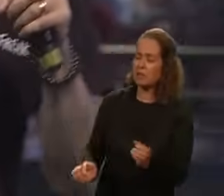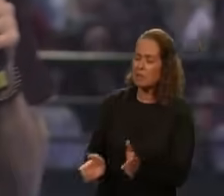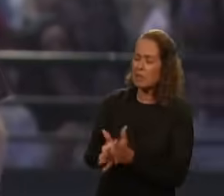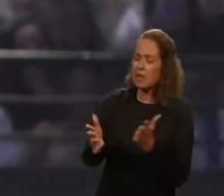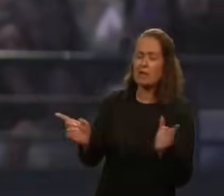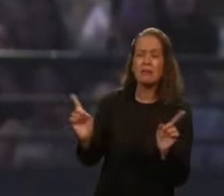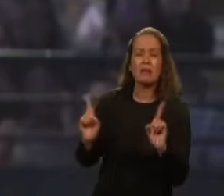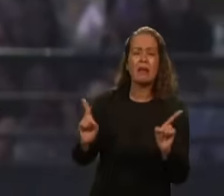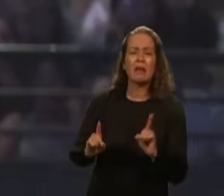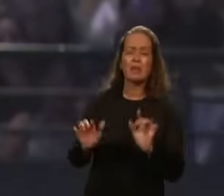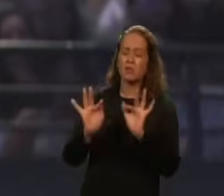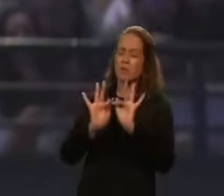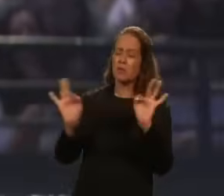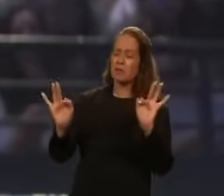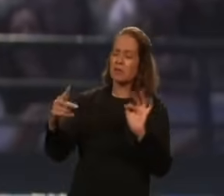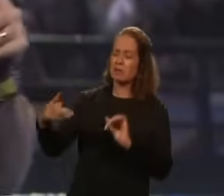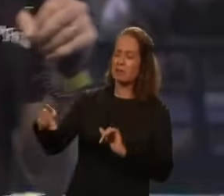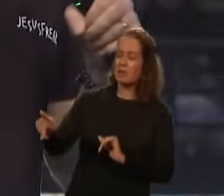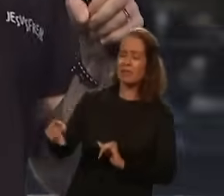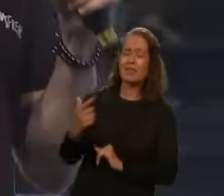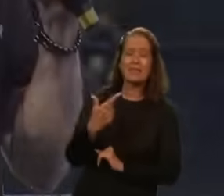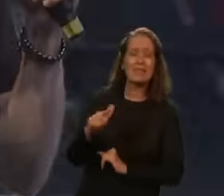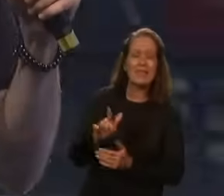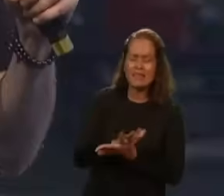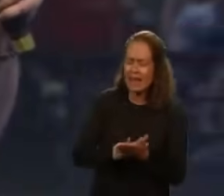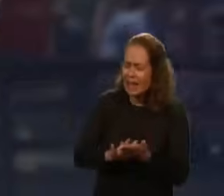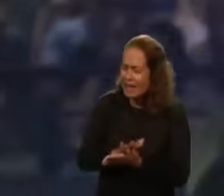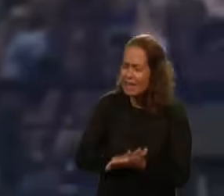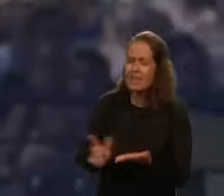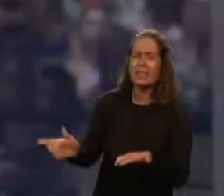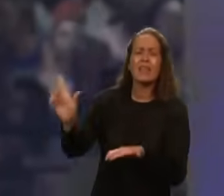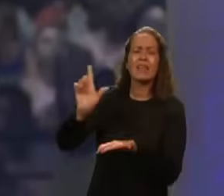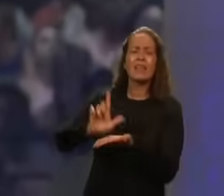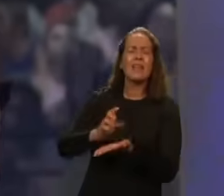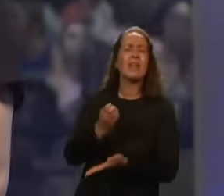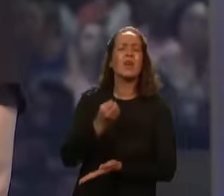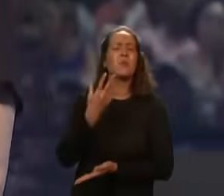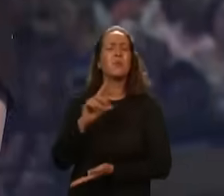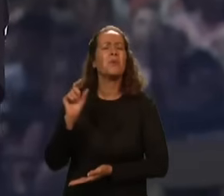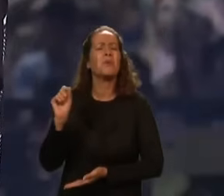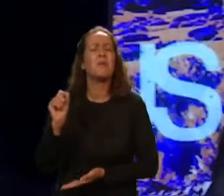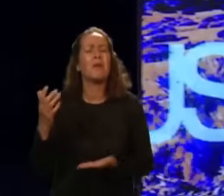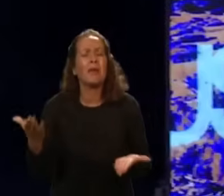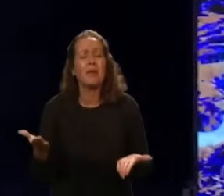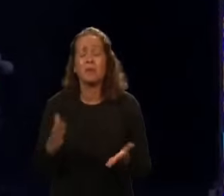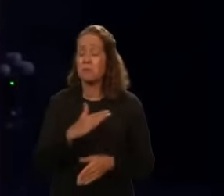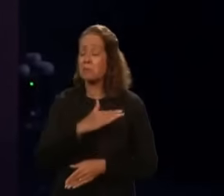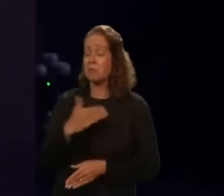tem uma frase dele na Bíblia, nada. Lázaro é bom em quê? Em morrer.